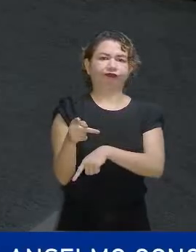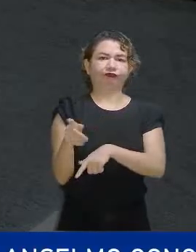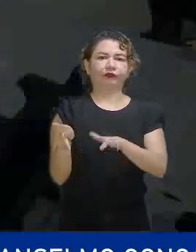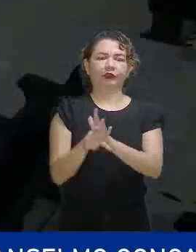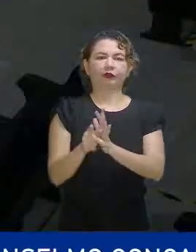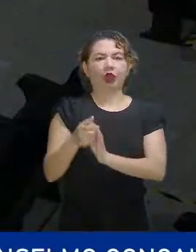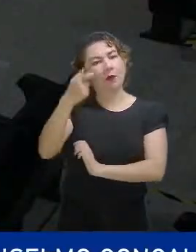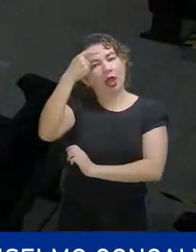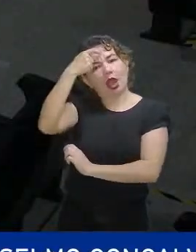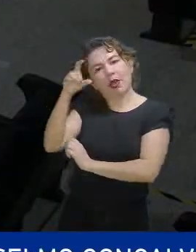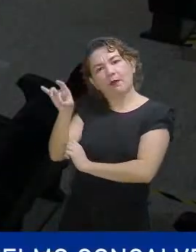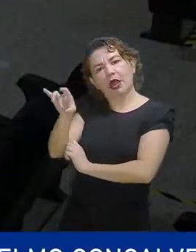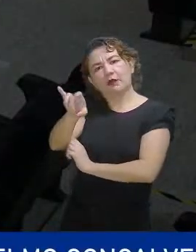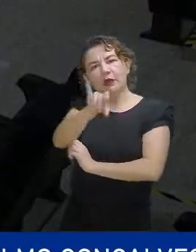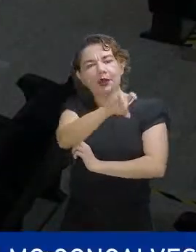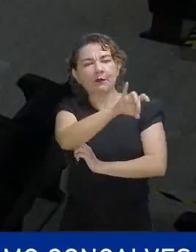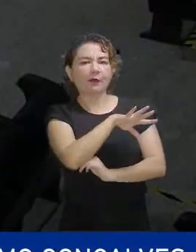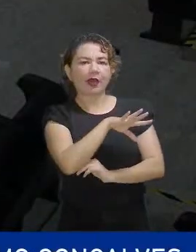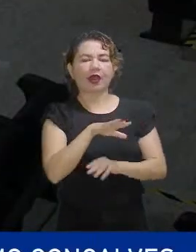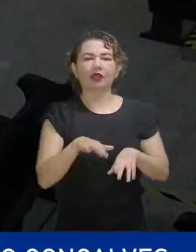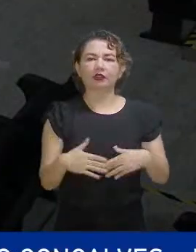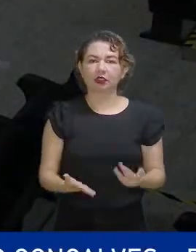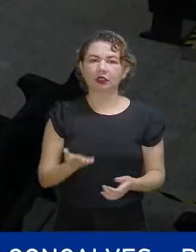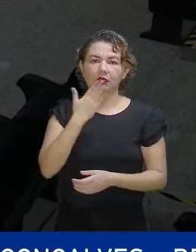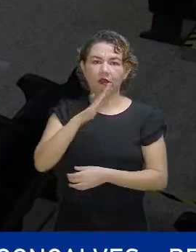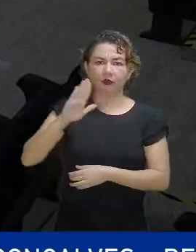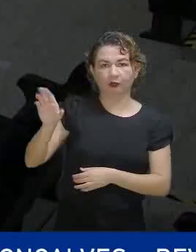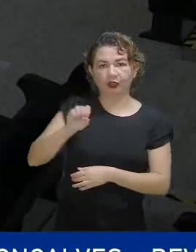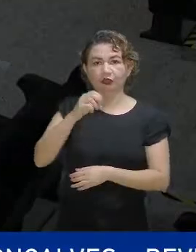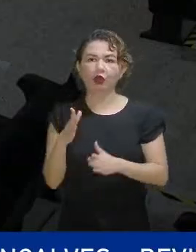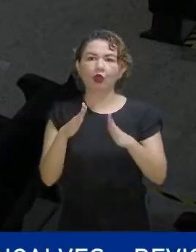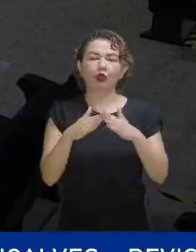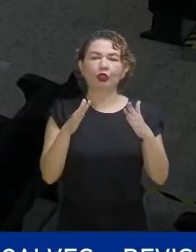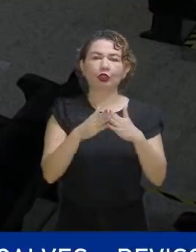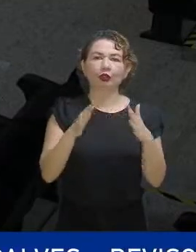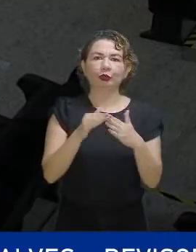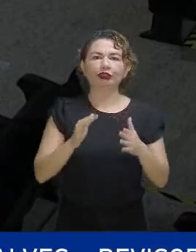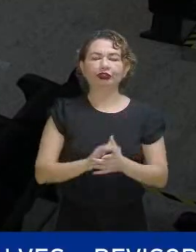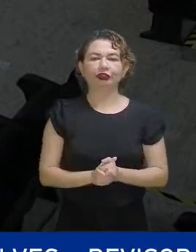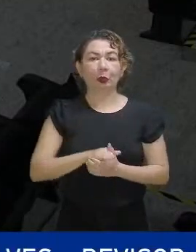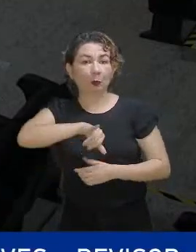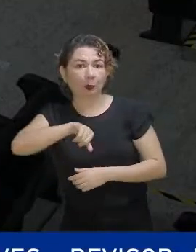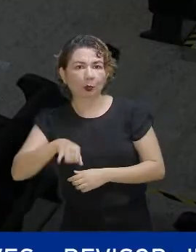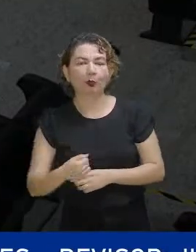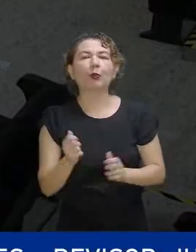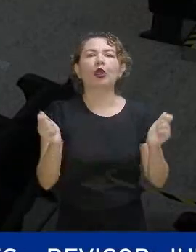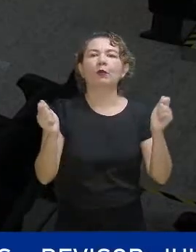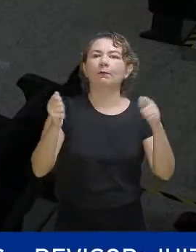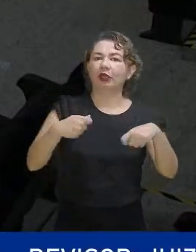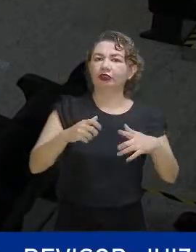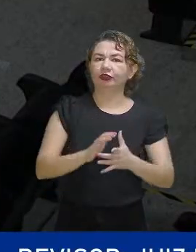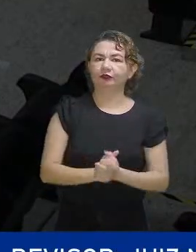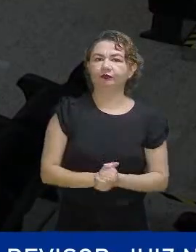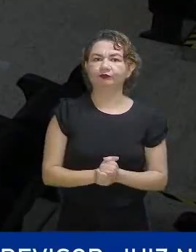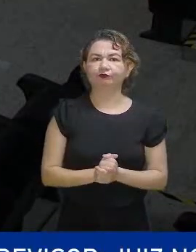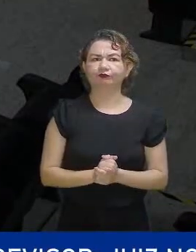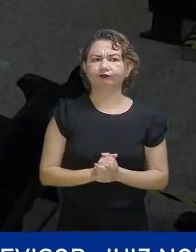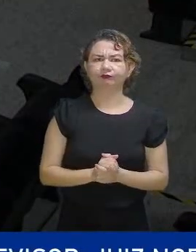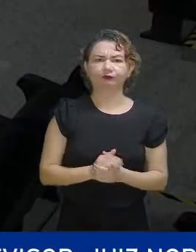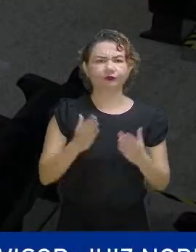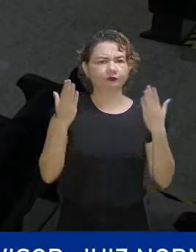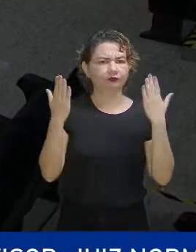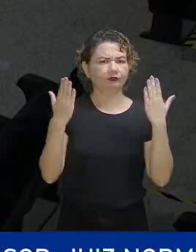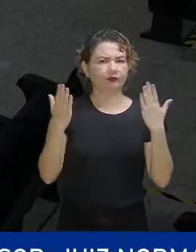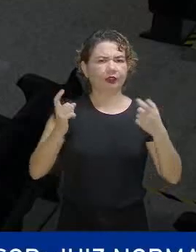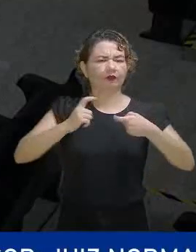consciência. Afirma também que a concessão, promessa ou solicitação de vantagens pode gerar um vínculo psicológico no